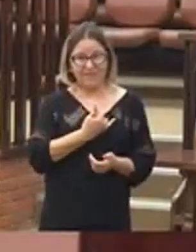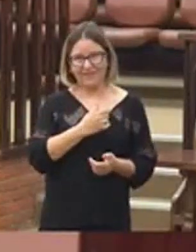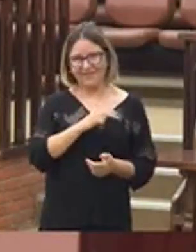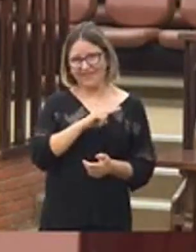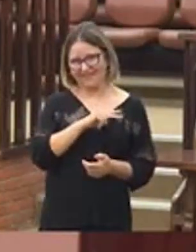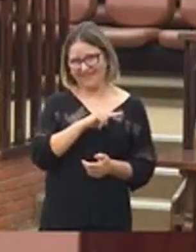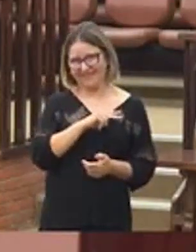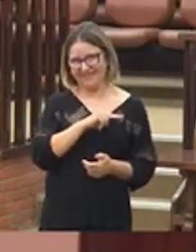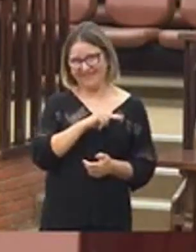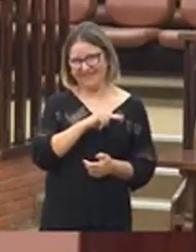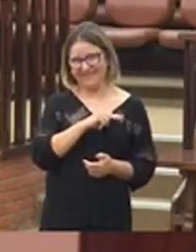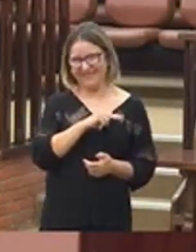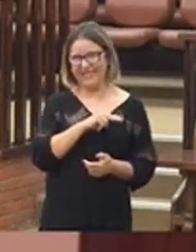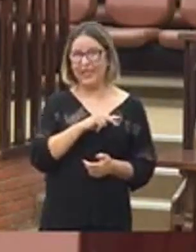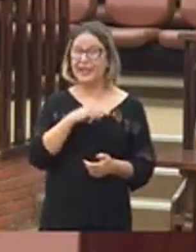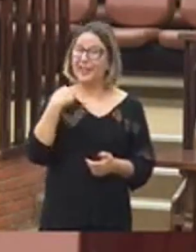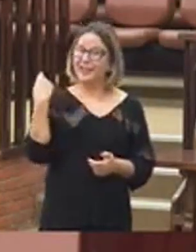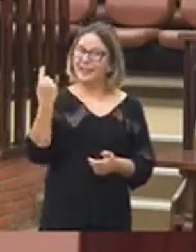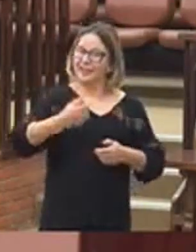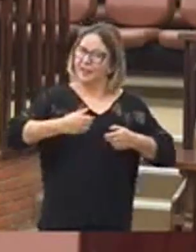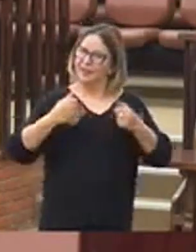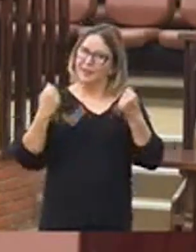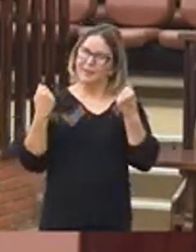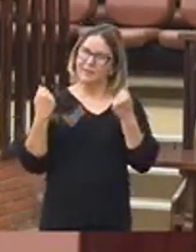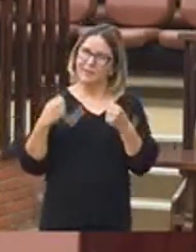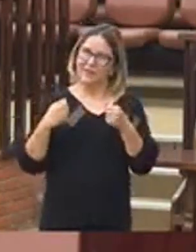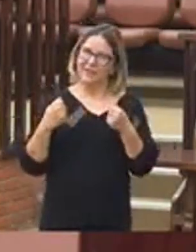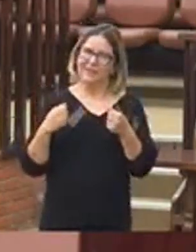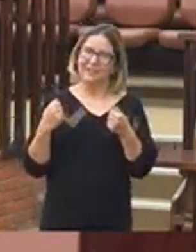particularmente. E nós precisamos